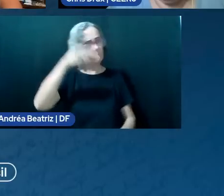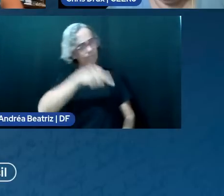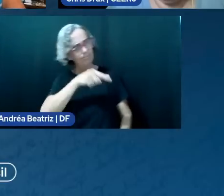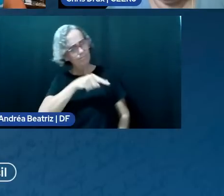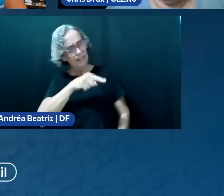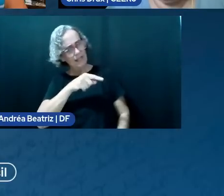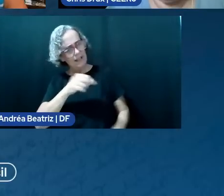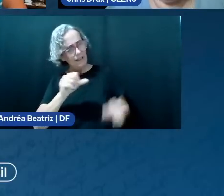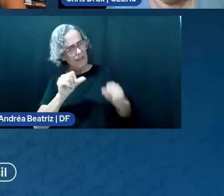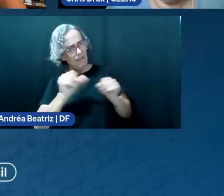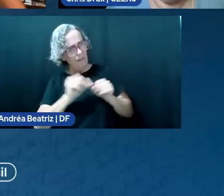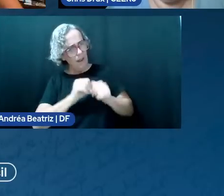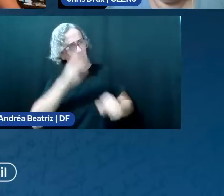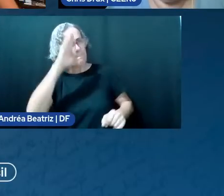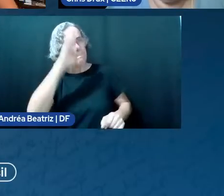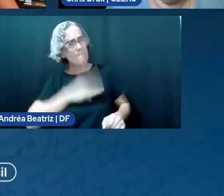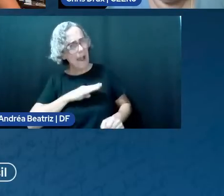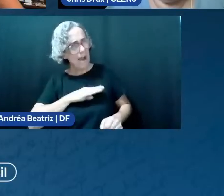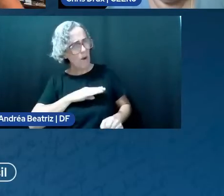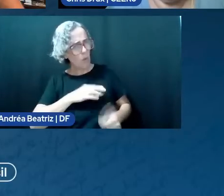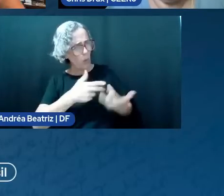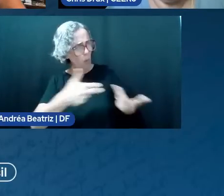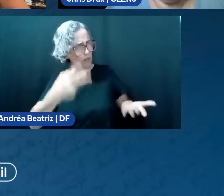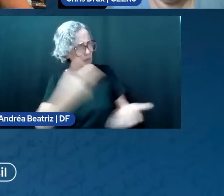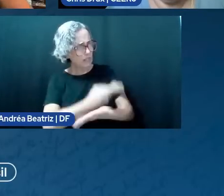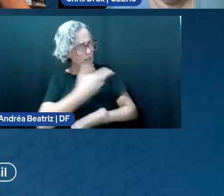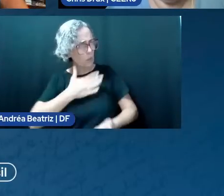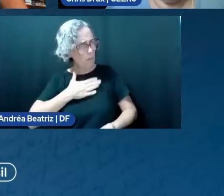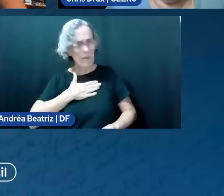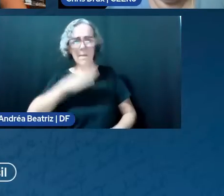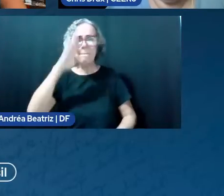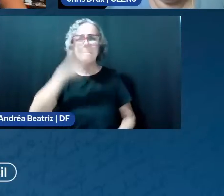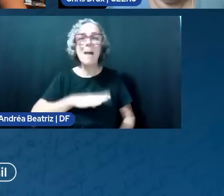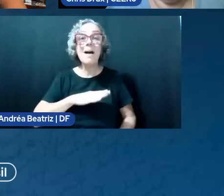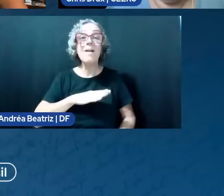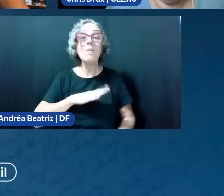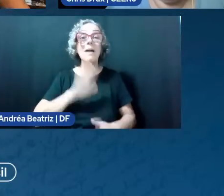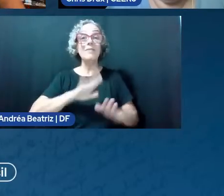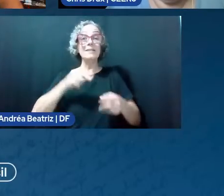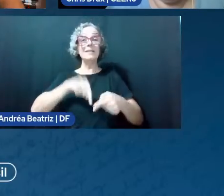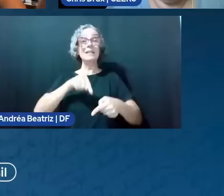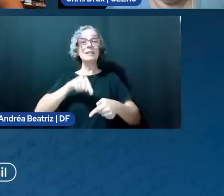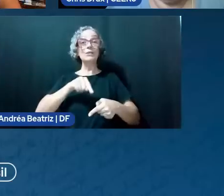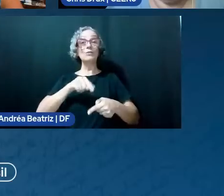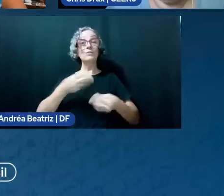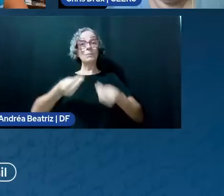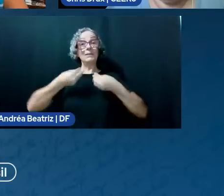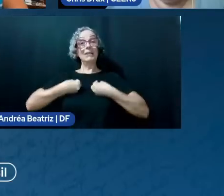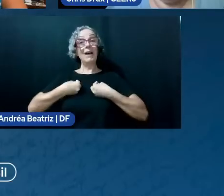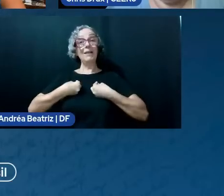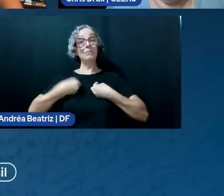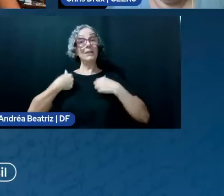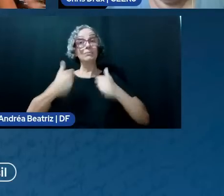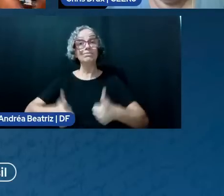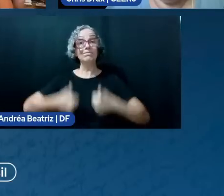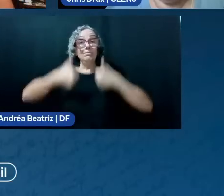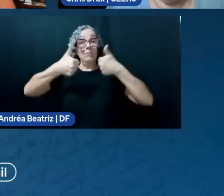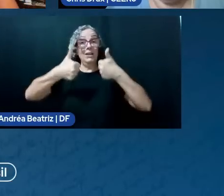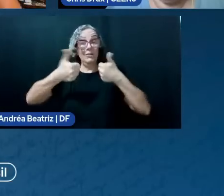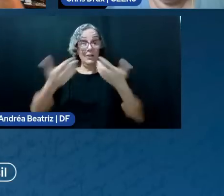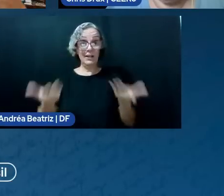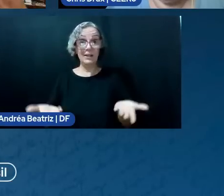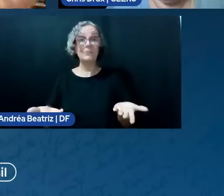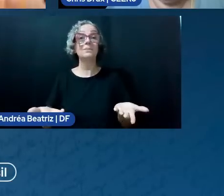em nossas vidas. Por isso é que a resposta nos conduz a esse raciocínio, quando ele diz assim, olha, os espíritos bons, eles